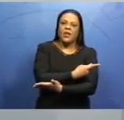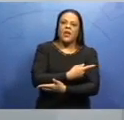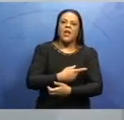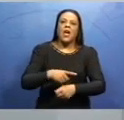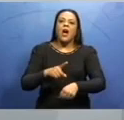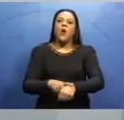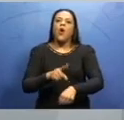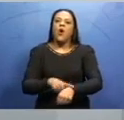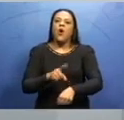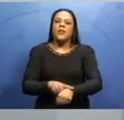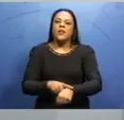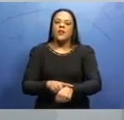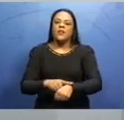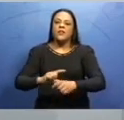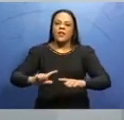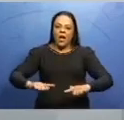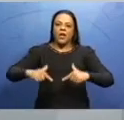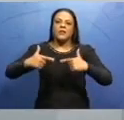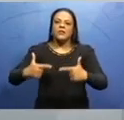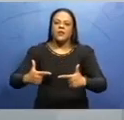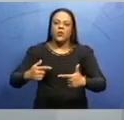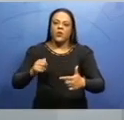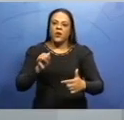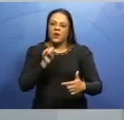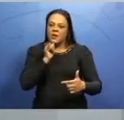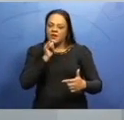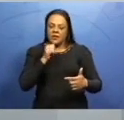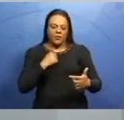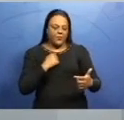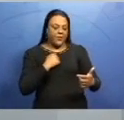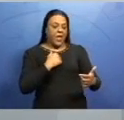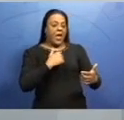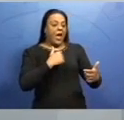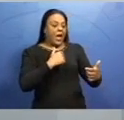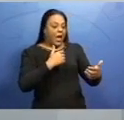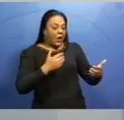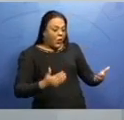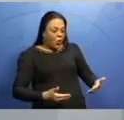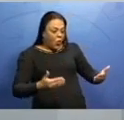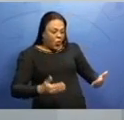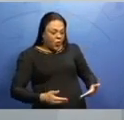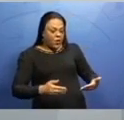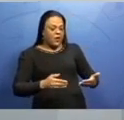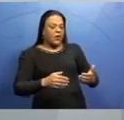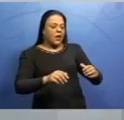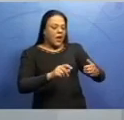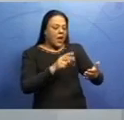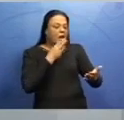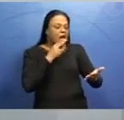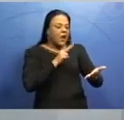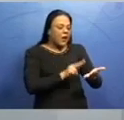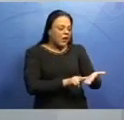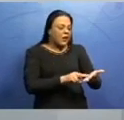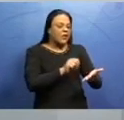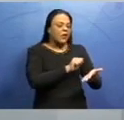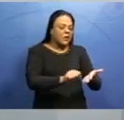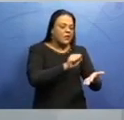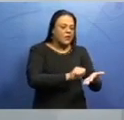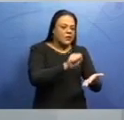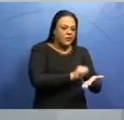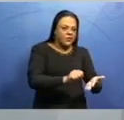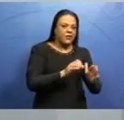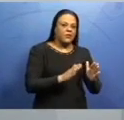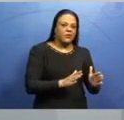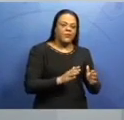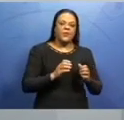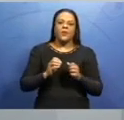Estou escrevendo uma carta para minha mãe. Então, estou fazendo no momento presente. Tempos no